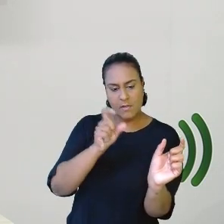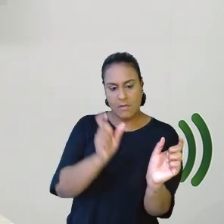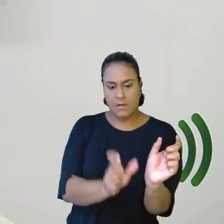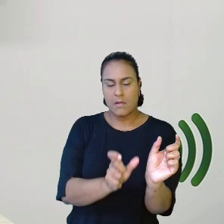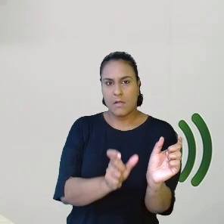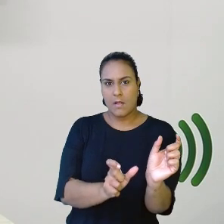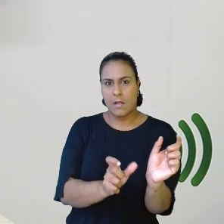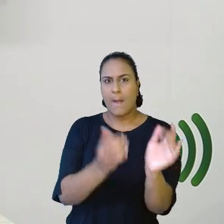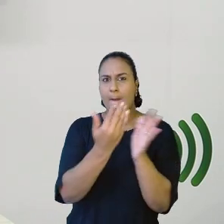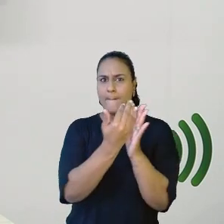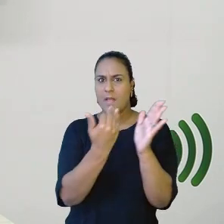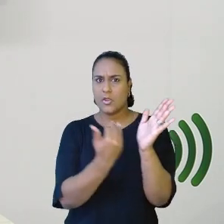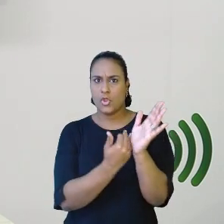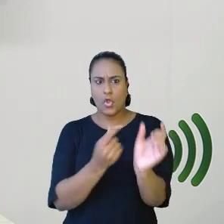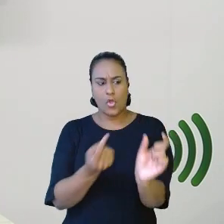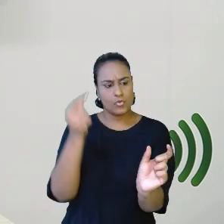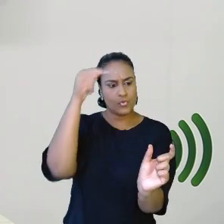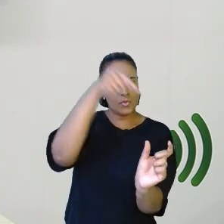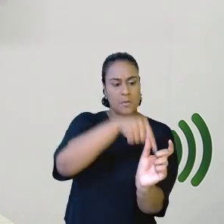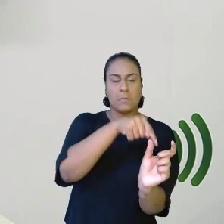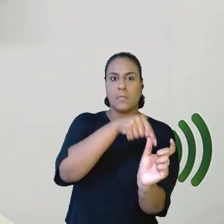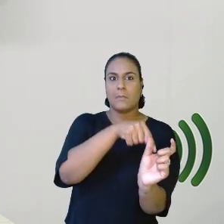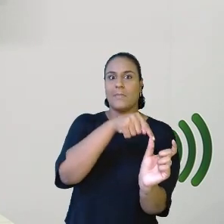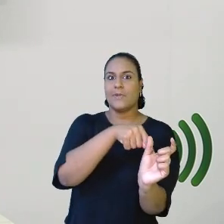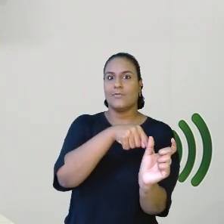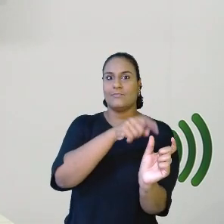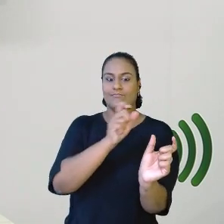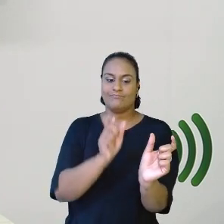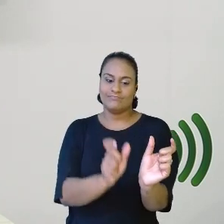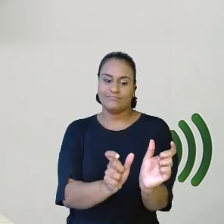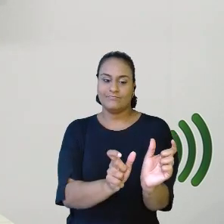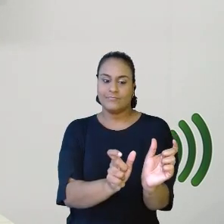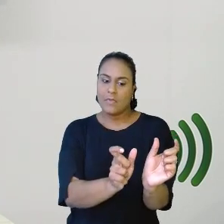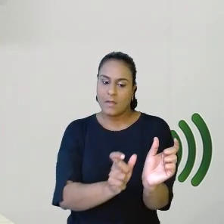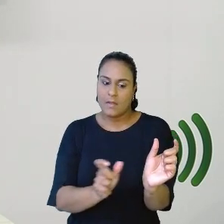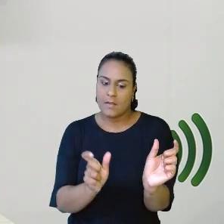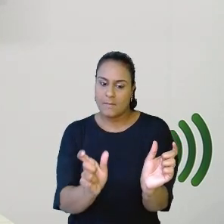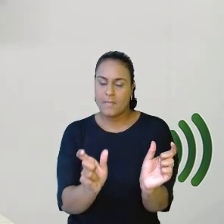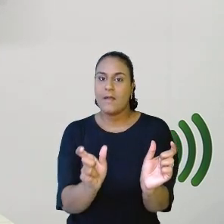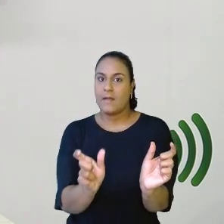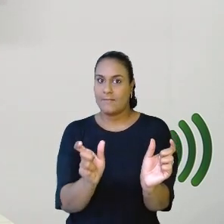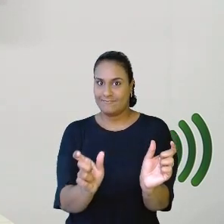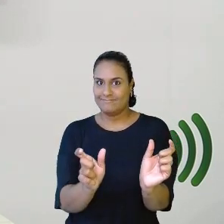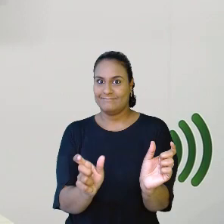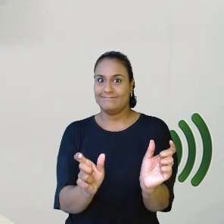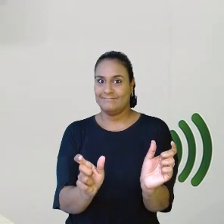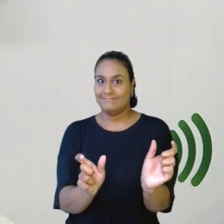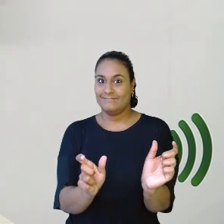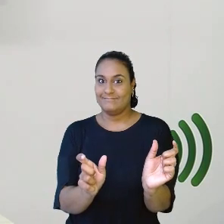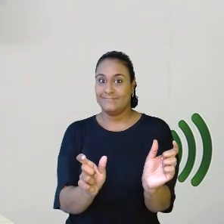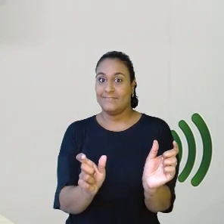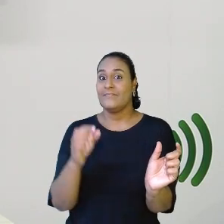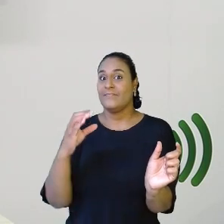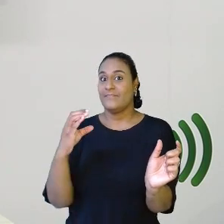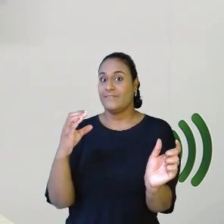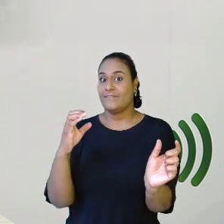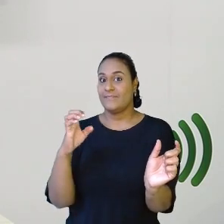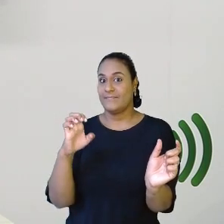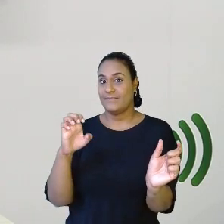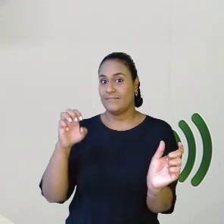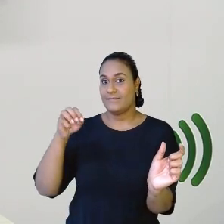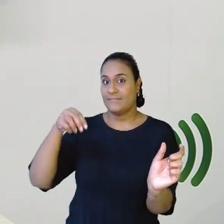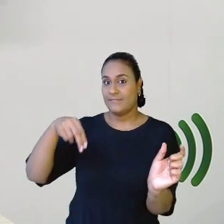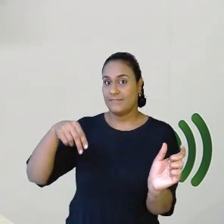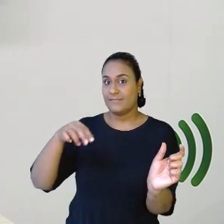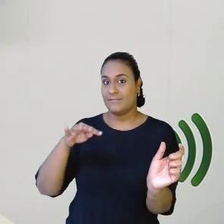menor do que o inteiro. E a segunda casa, após a vírgula, são os centésimos.